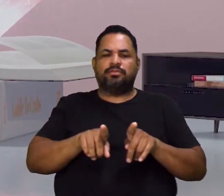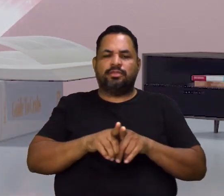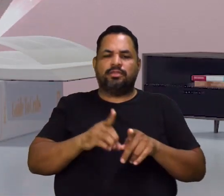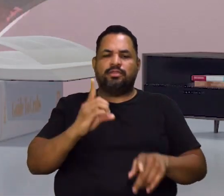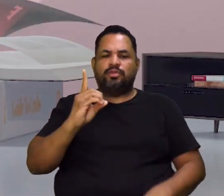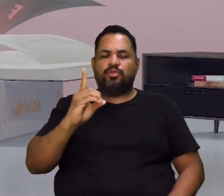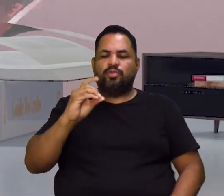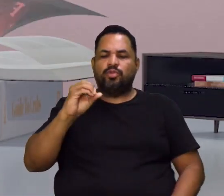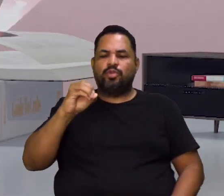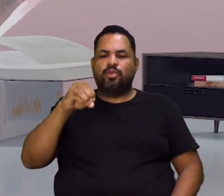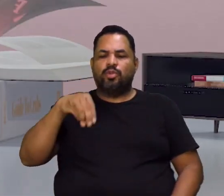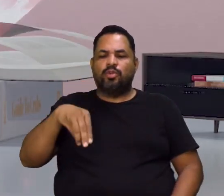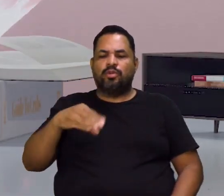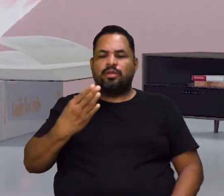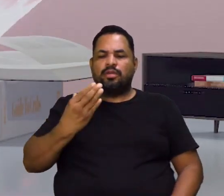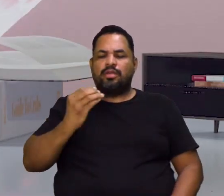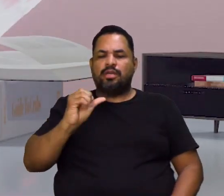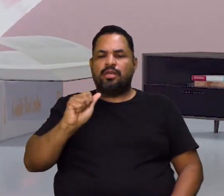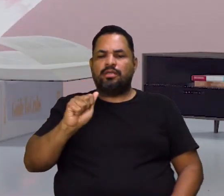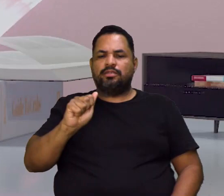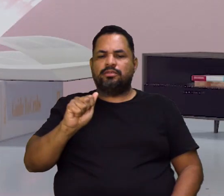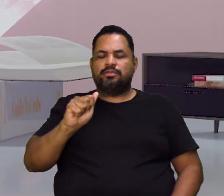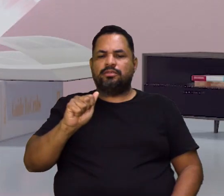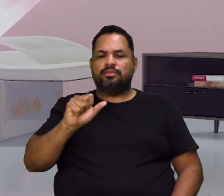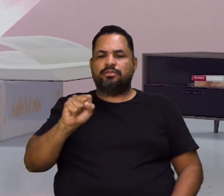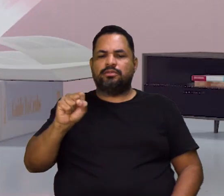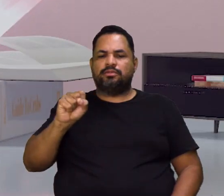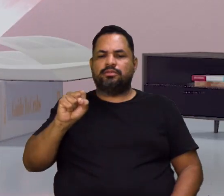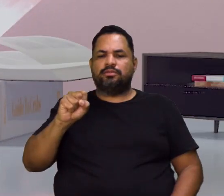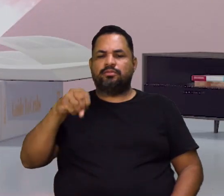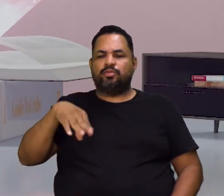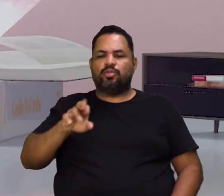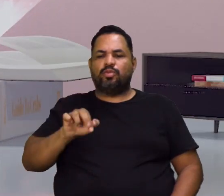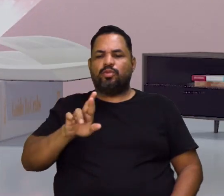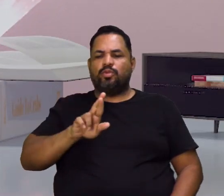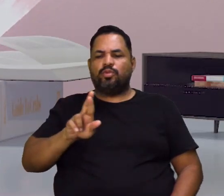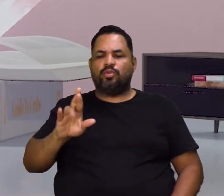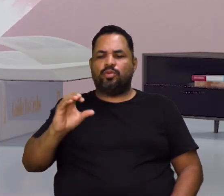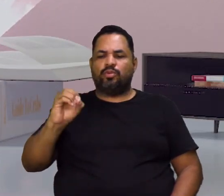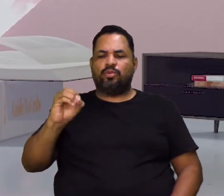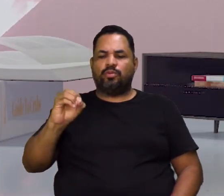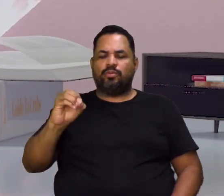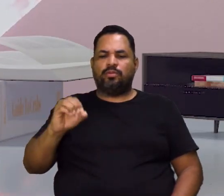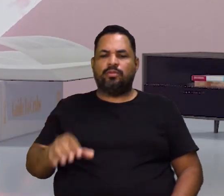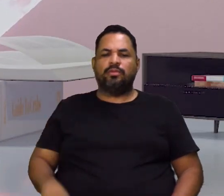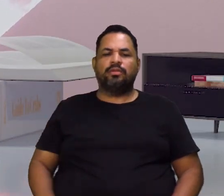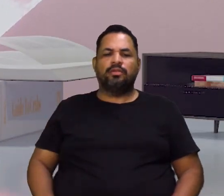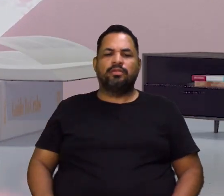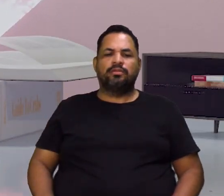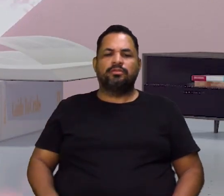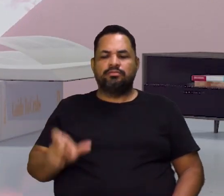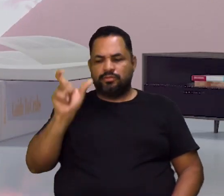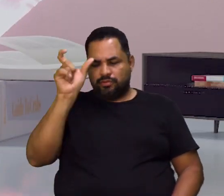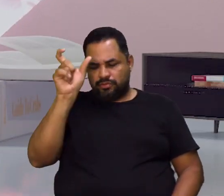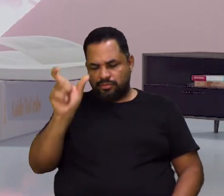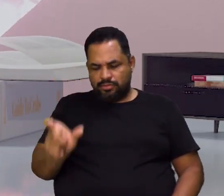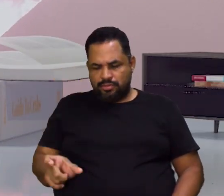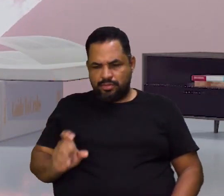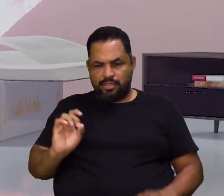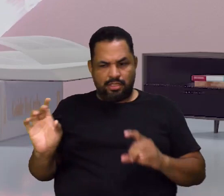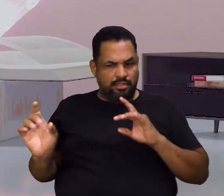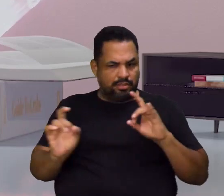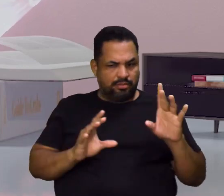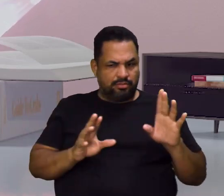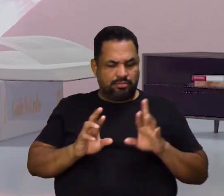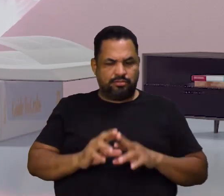e vai tratar da história de tapitu Bentinho então Ó o individual agora